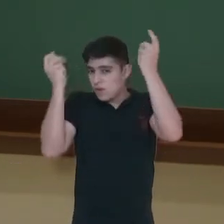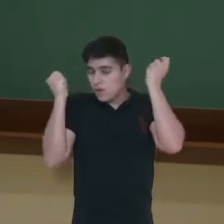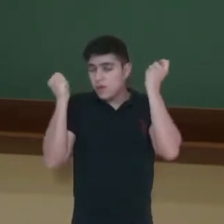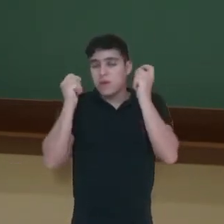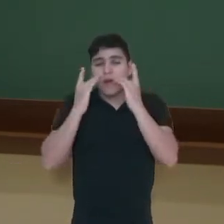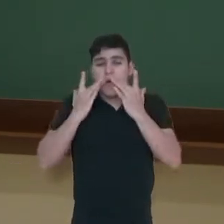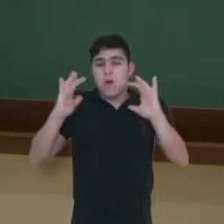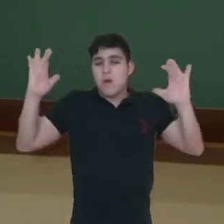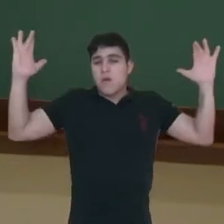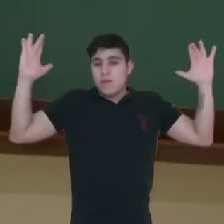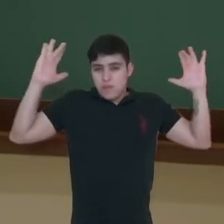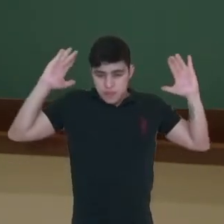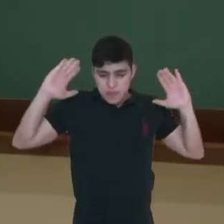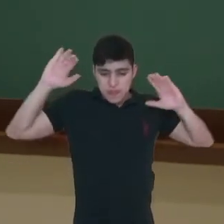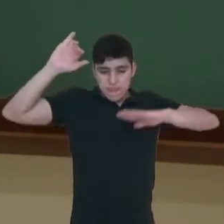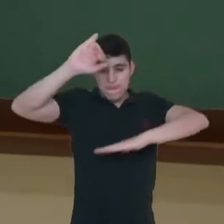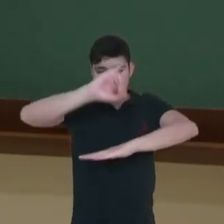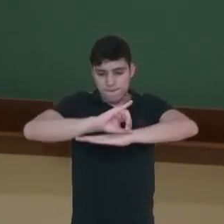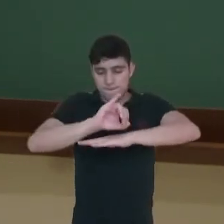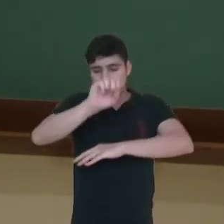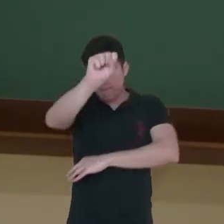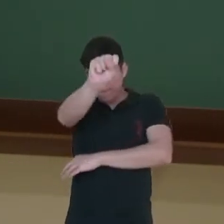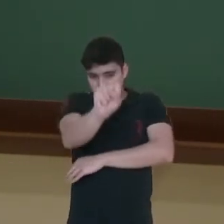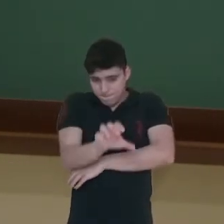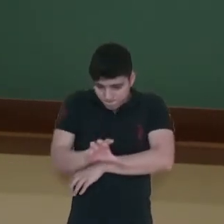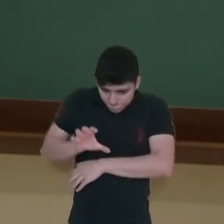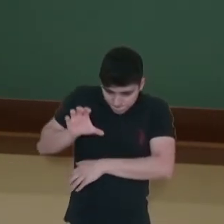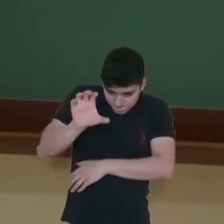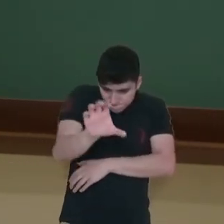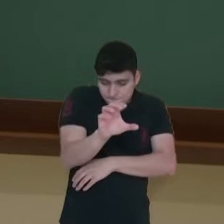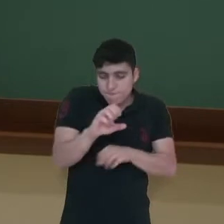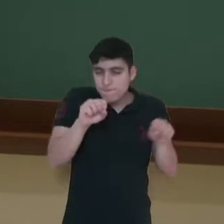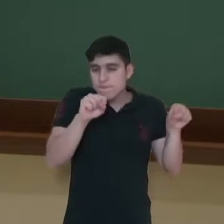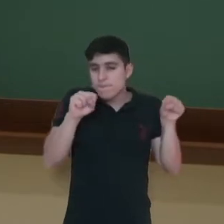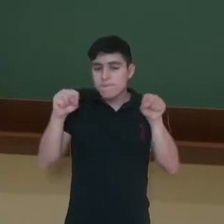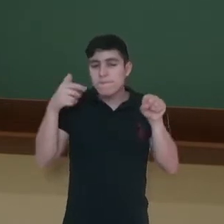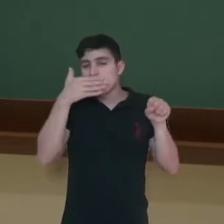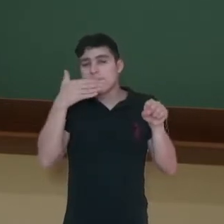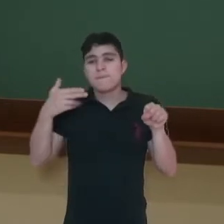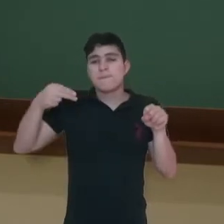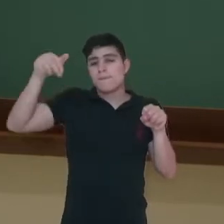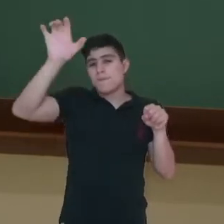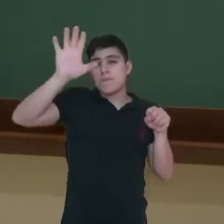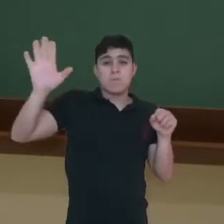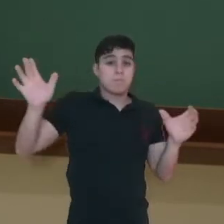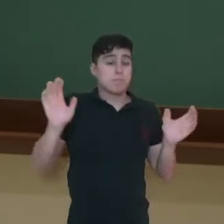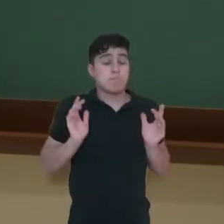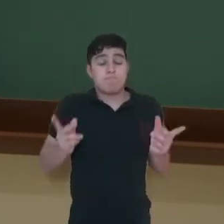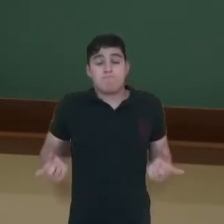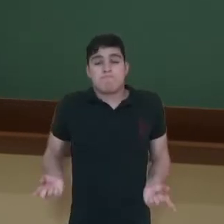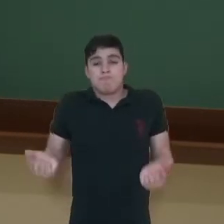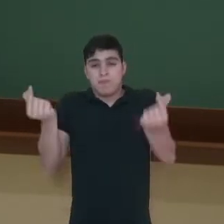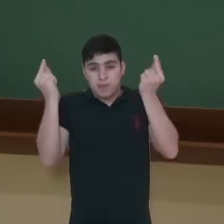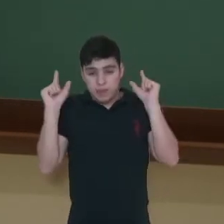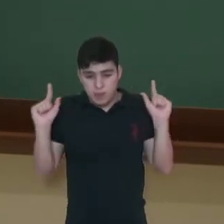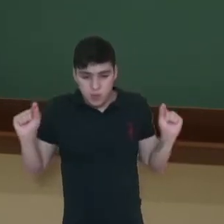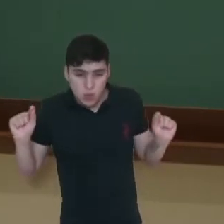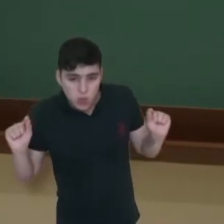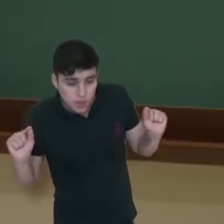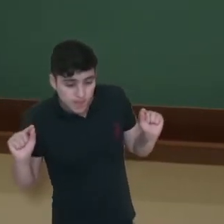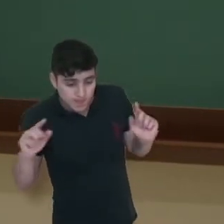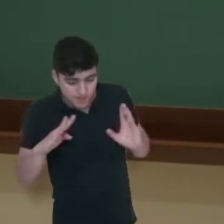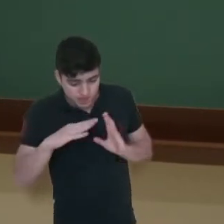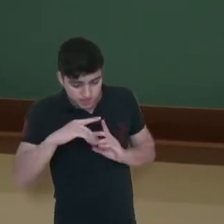ouro aqui, mais na região central e sul, e nós tivemos o ciclo da cana-de-açúcar no norte. Então foram riquezas muito fortes, e essa riqueza fez com que a